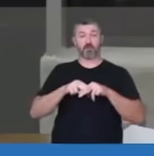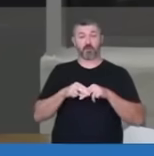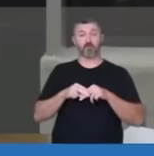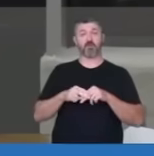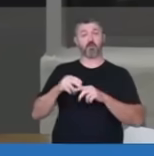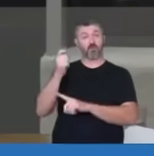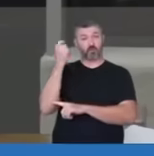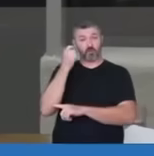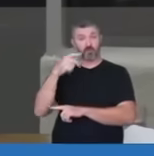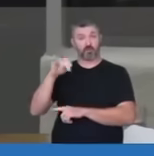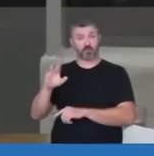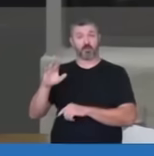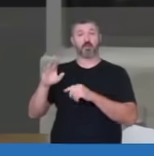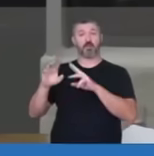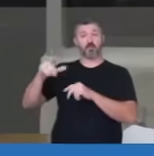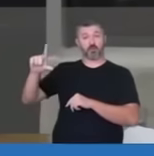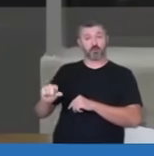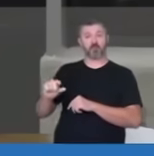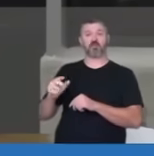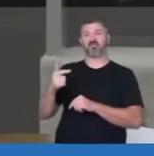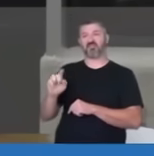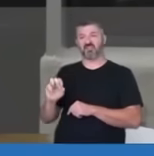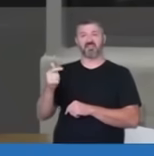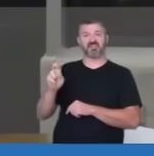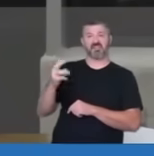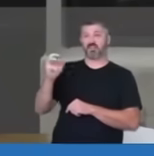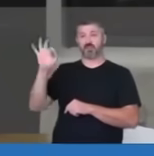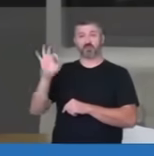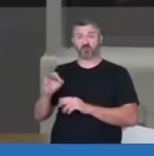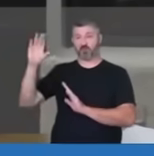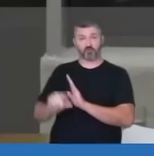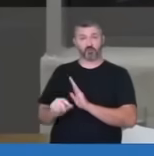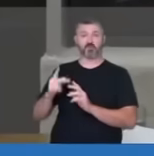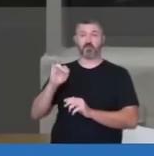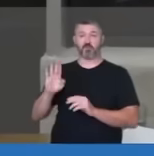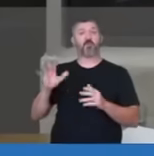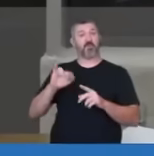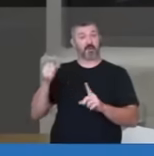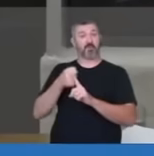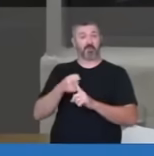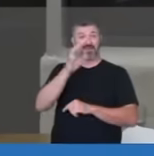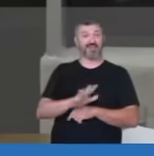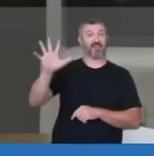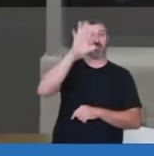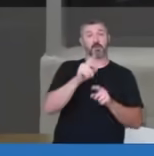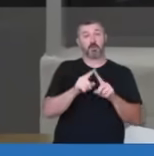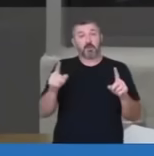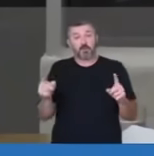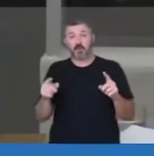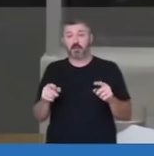Grande do Sul do PIB rio-grandense de 20, 25, 30%, não se sabe ainda. Vai ter impacto nacional, mas isso